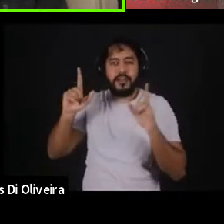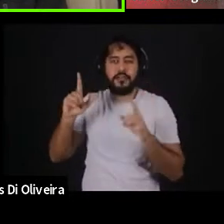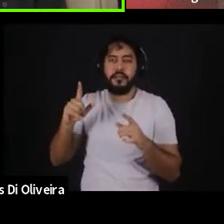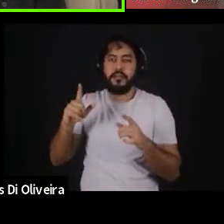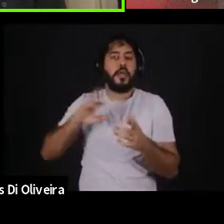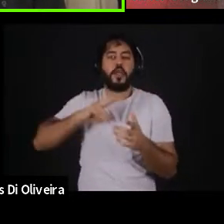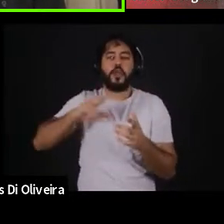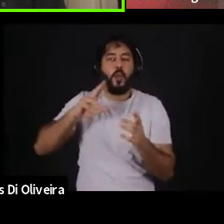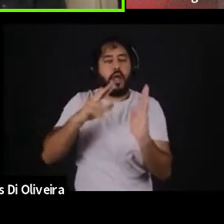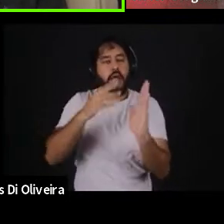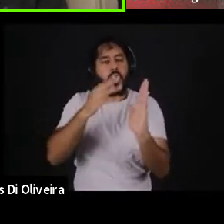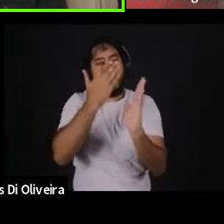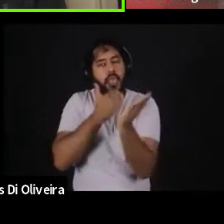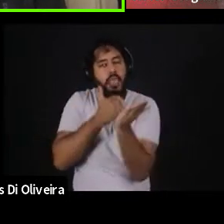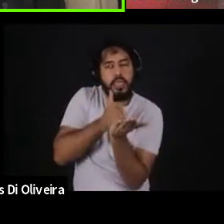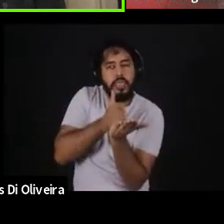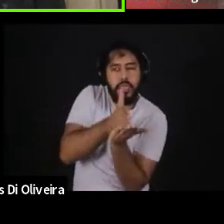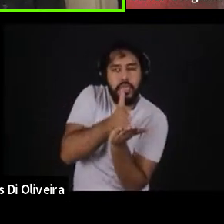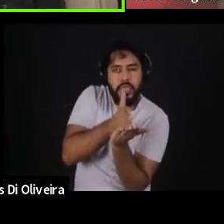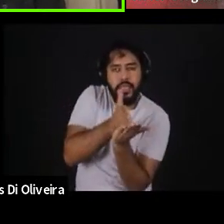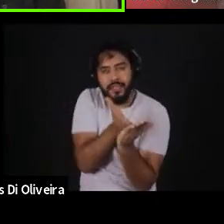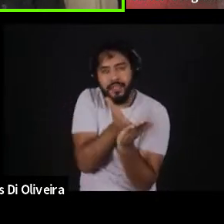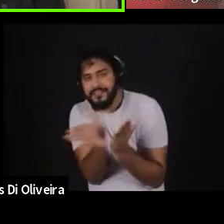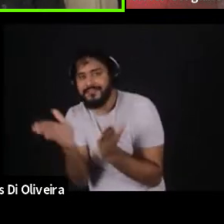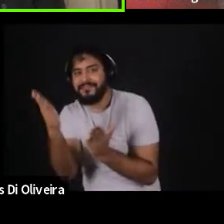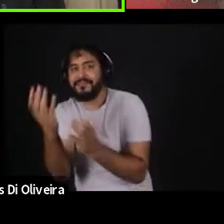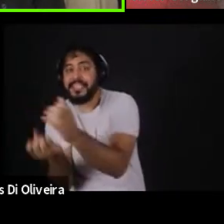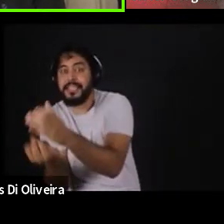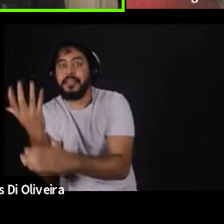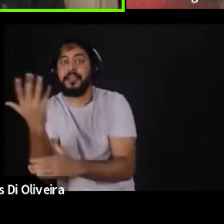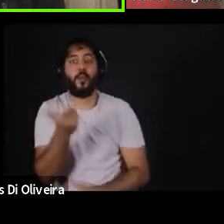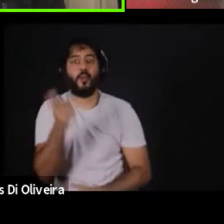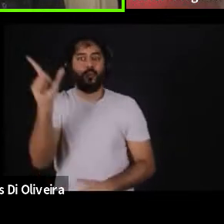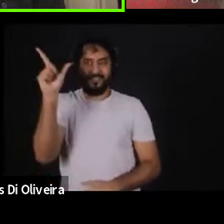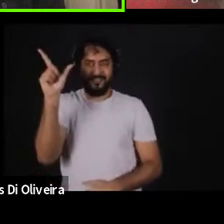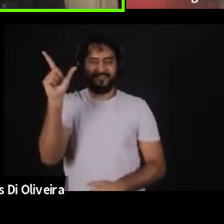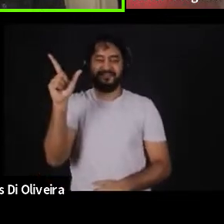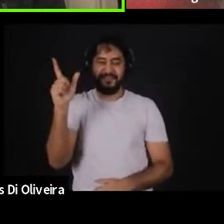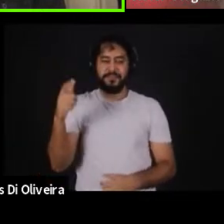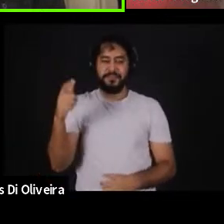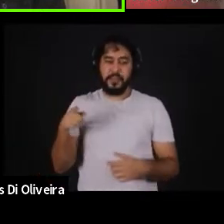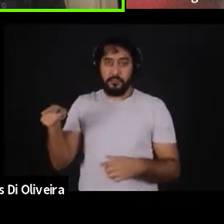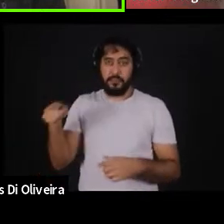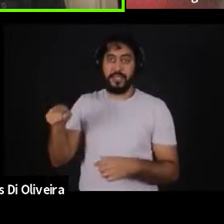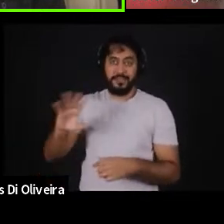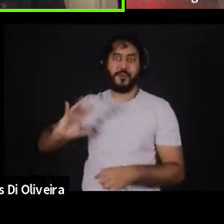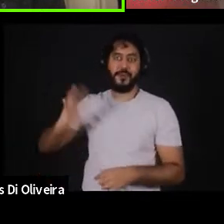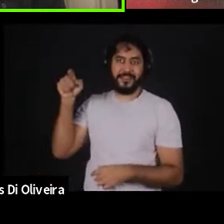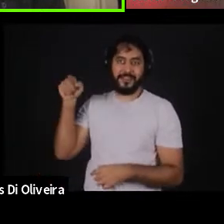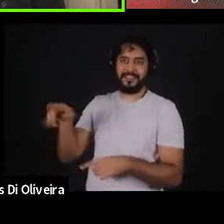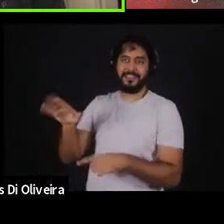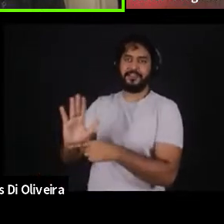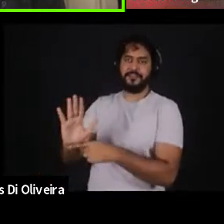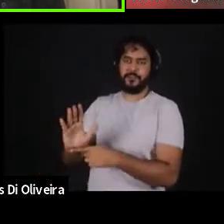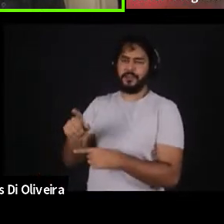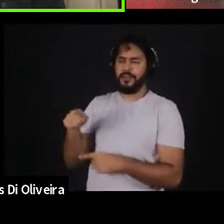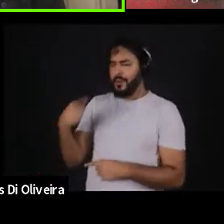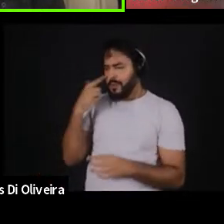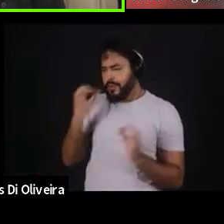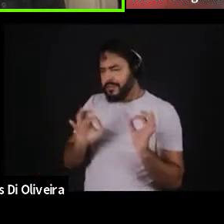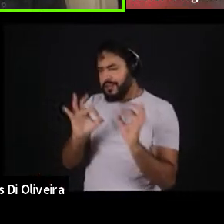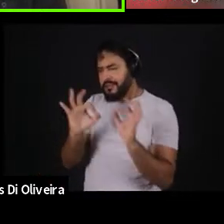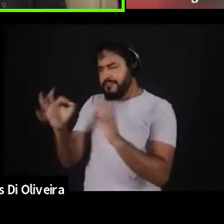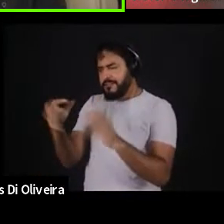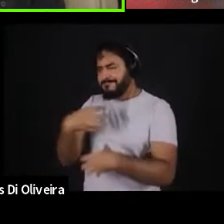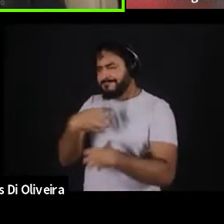ordem e criar uma outra. Então, eu acho que tudo isso acontece nesse filme. Então, foi muito bonito ver o